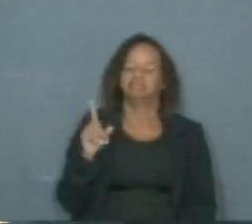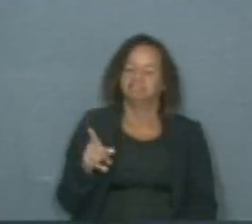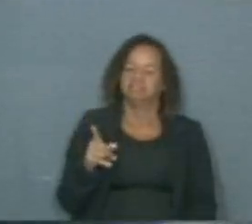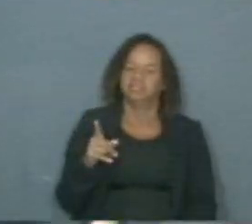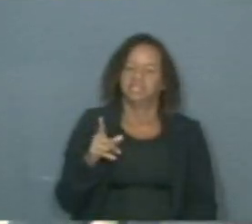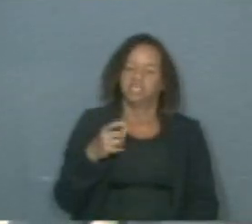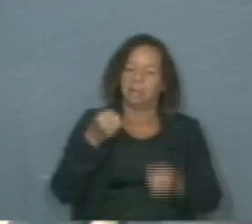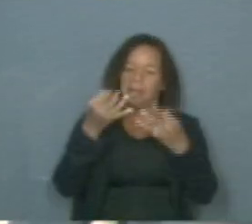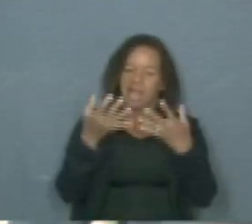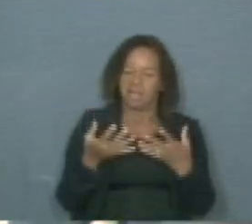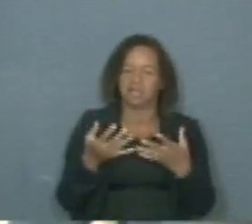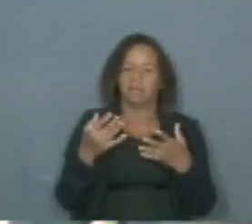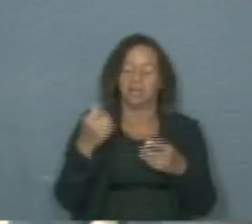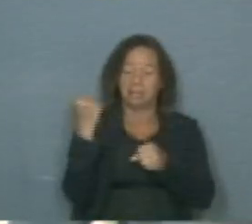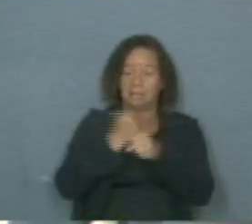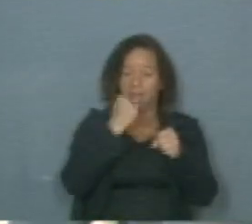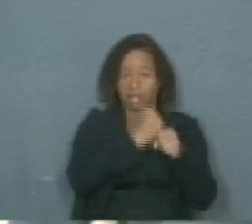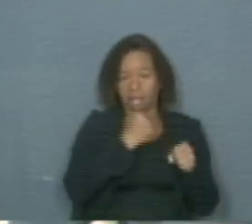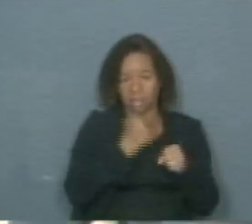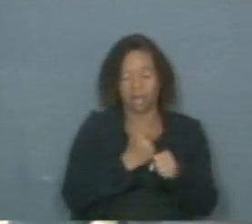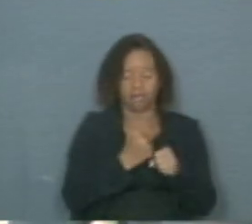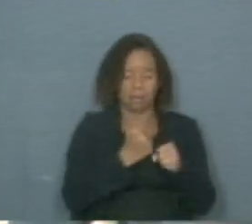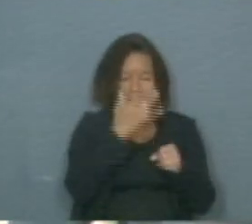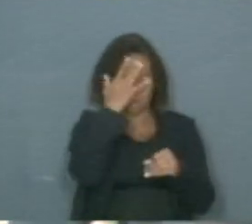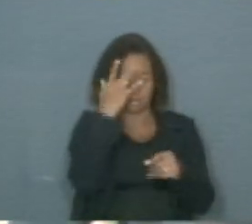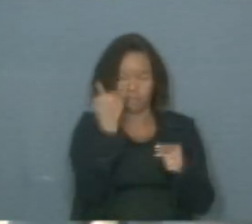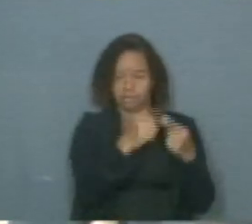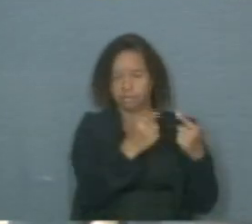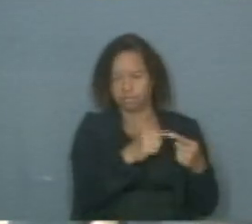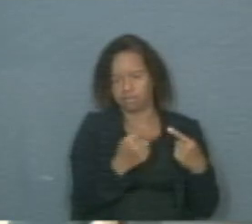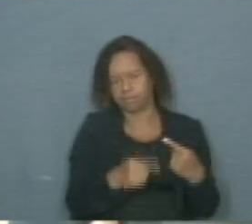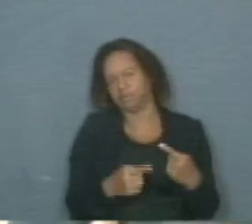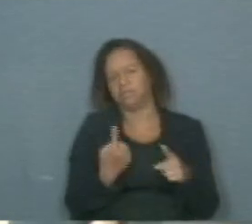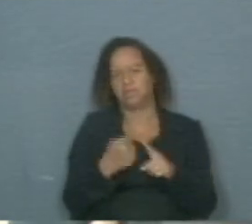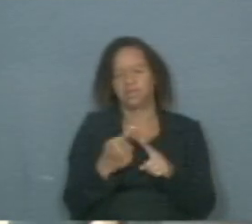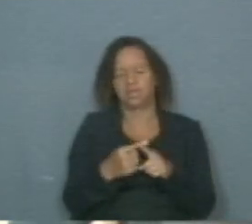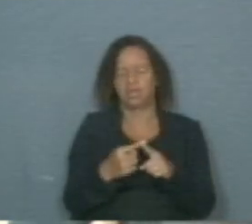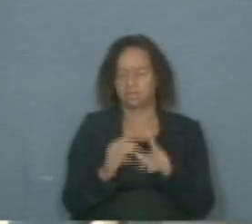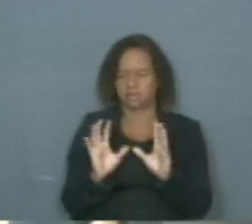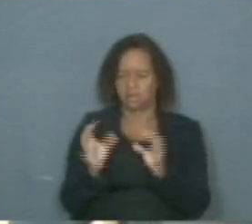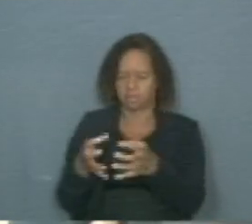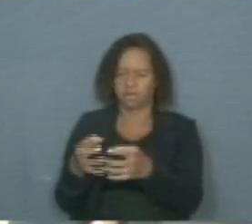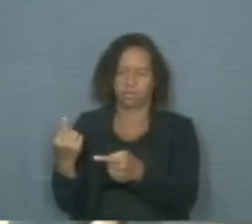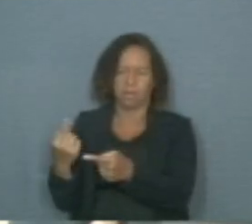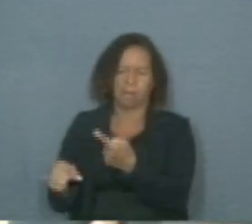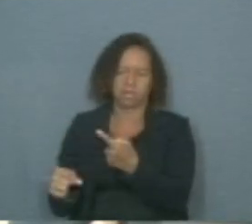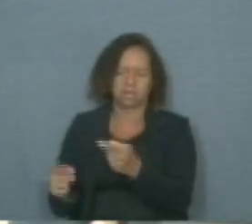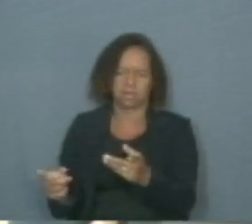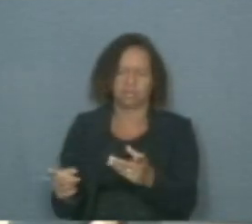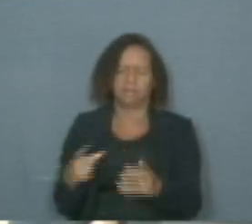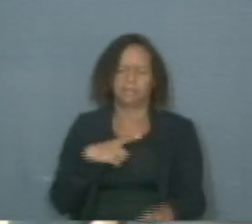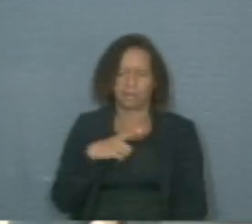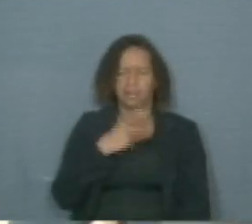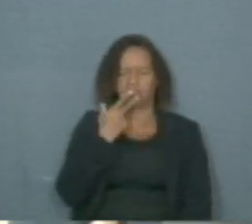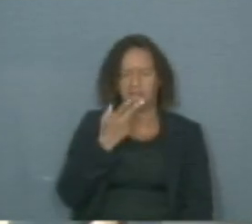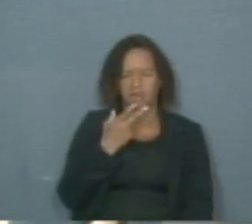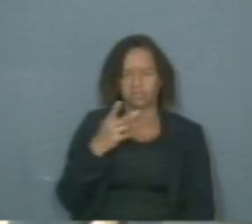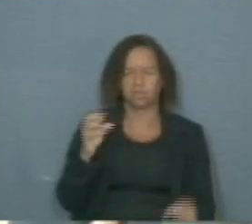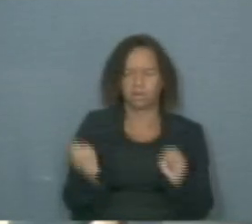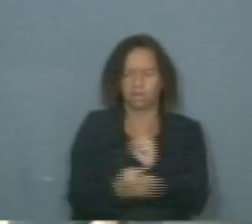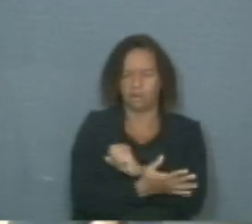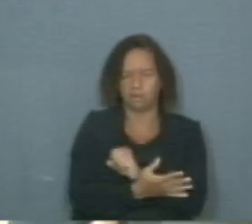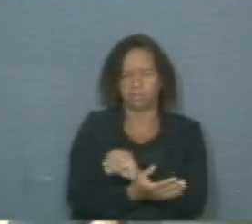deliberadamente, expressamente matava opositores. Por quê? Por serem oposição. Eu também escutei a senhora falando sobre